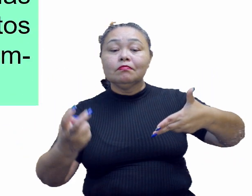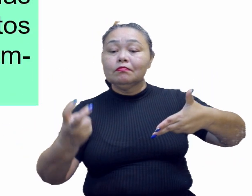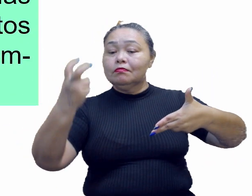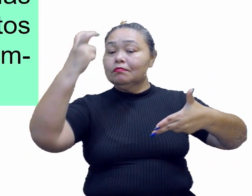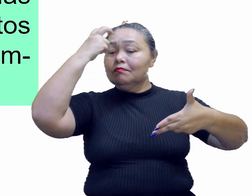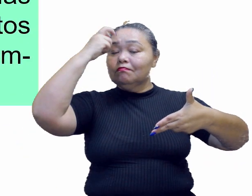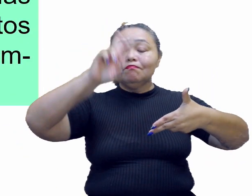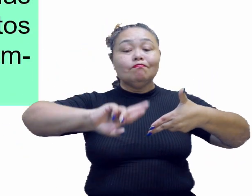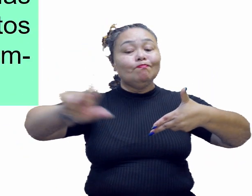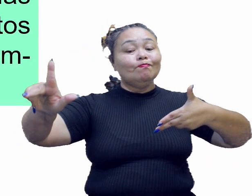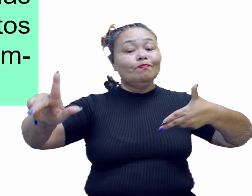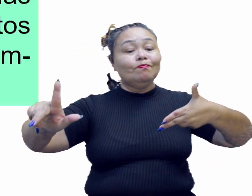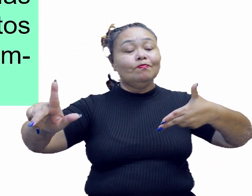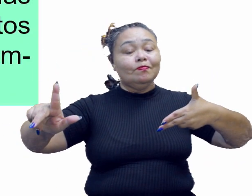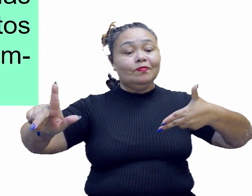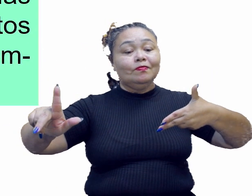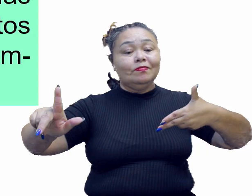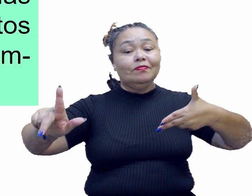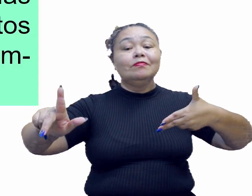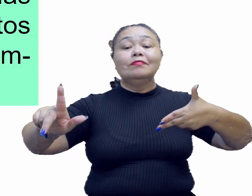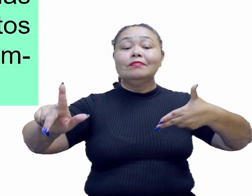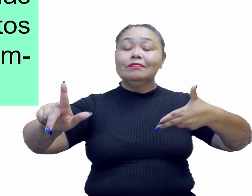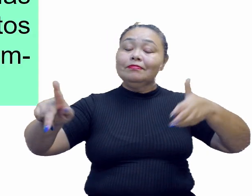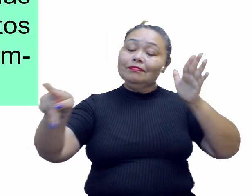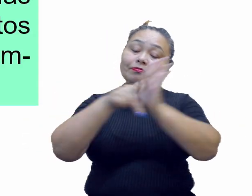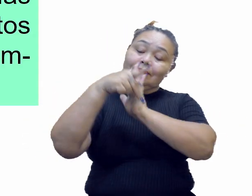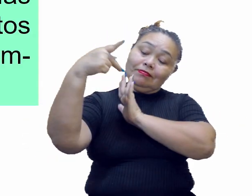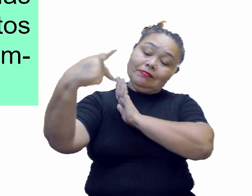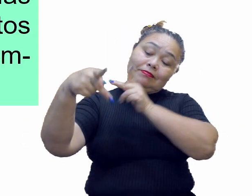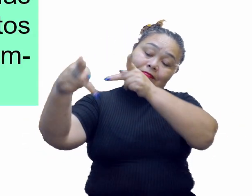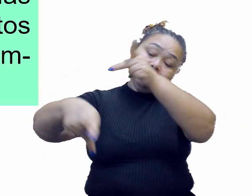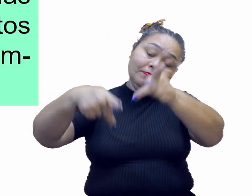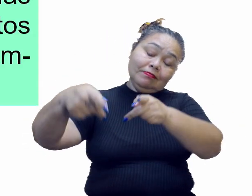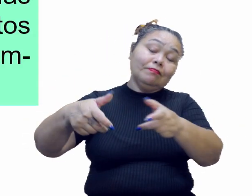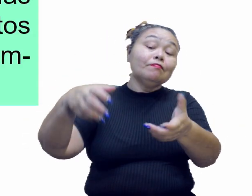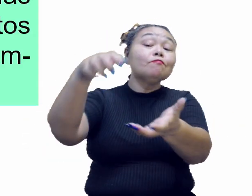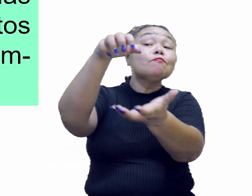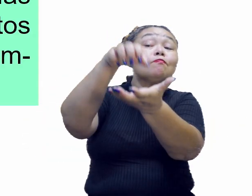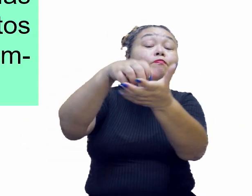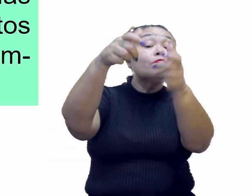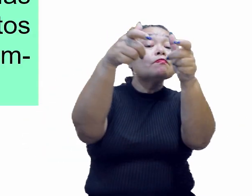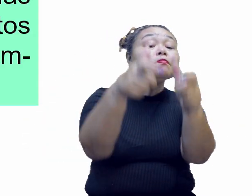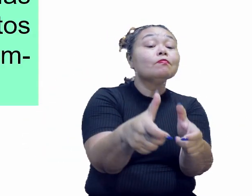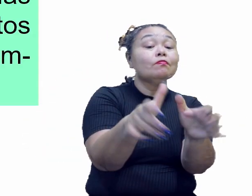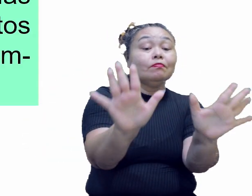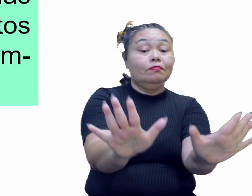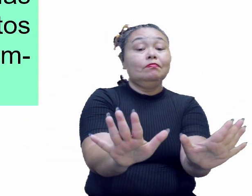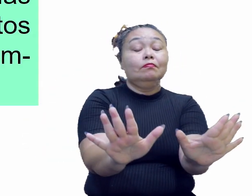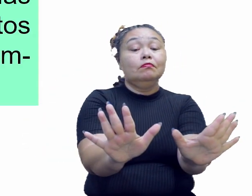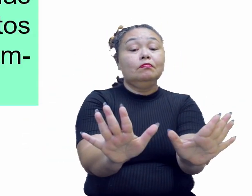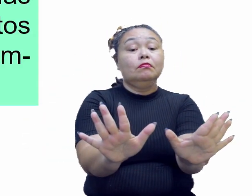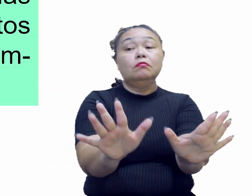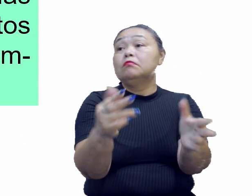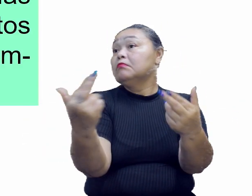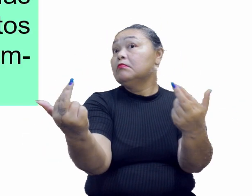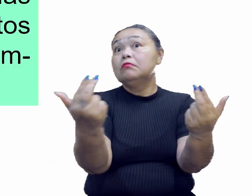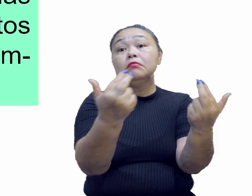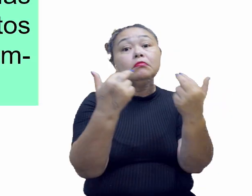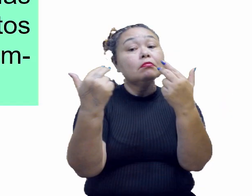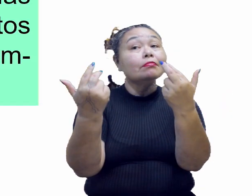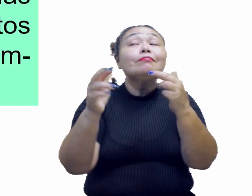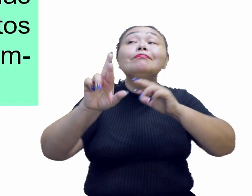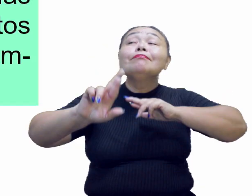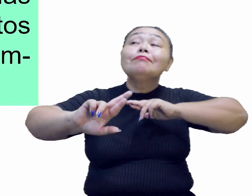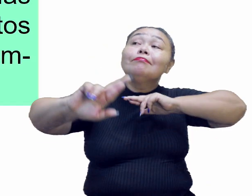as diferenças culturais dessas populações. Não são iguais,